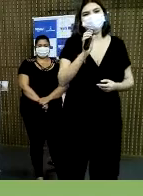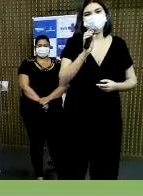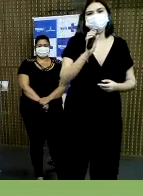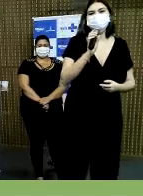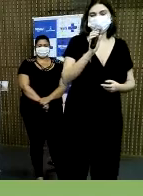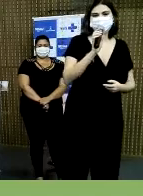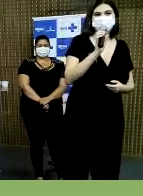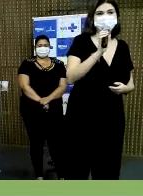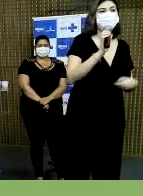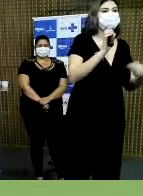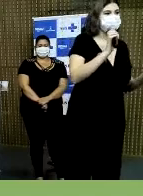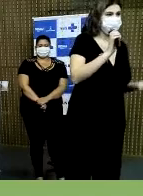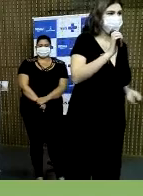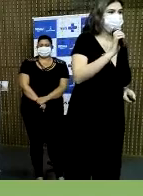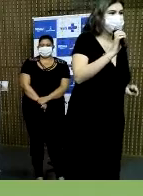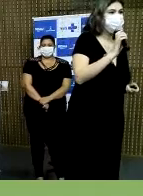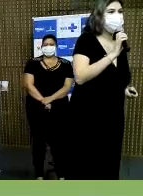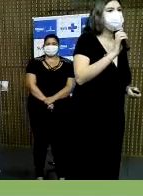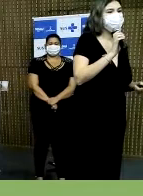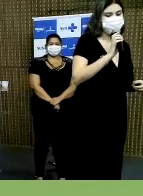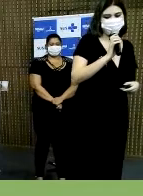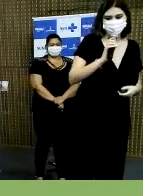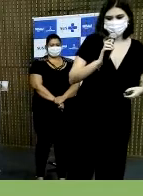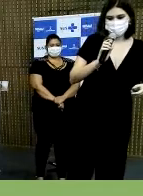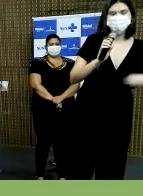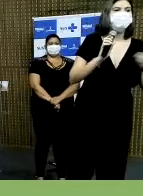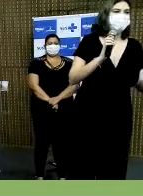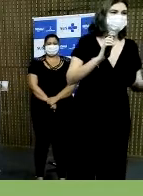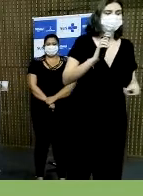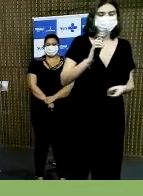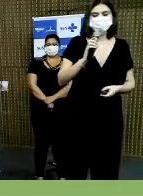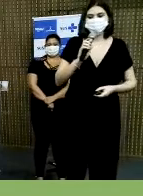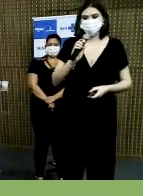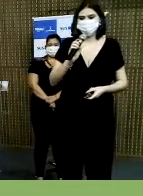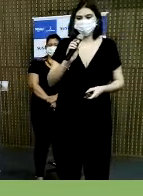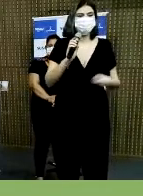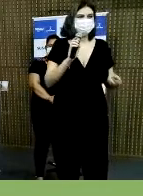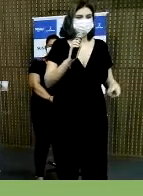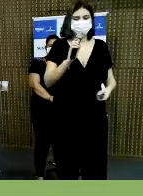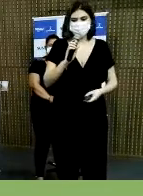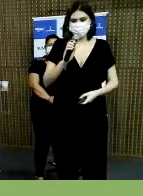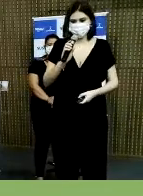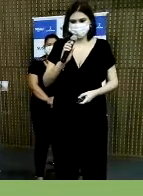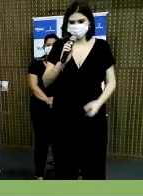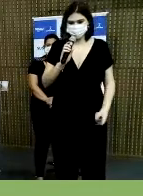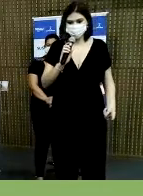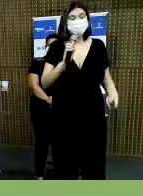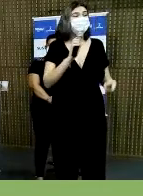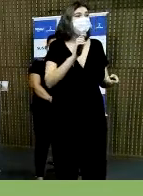índice de hanseníase, nós também tivemos um caso e ele foi curado, entre todos os familiares